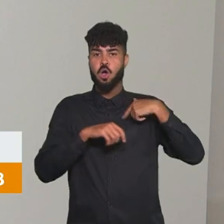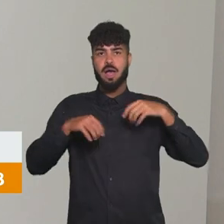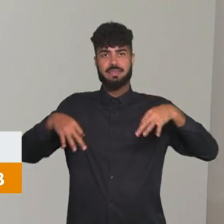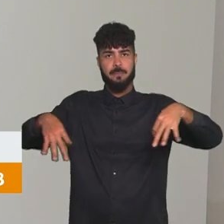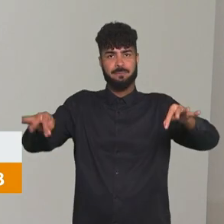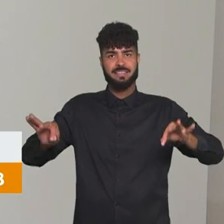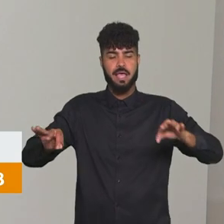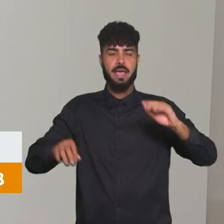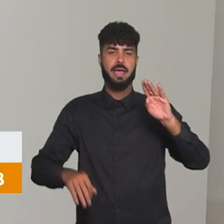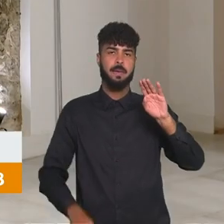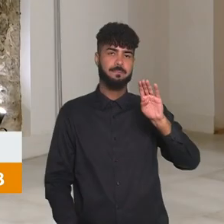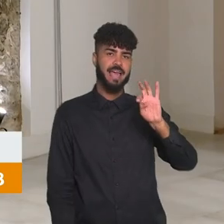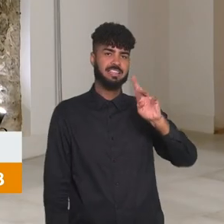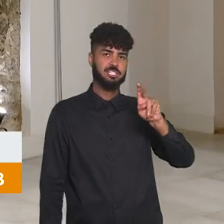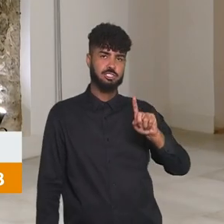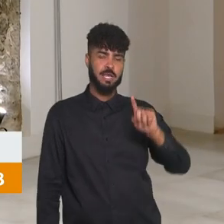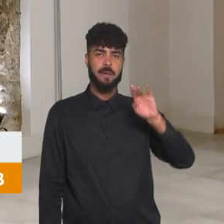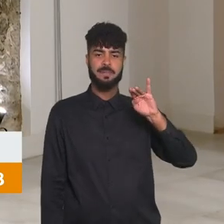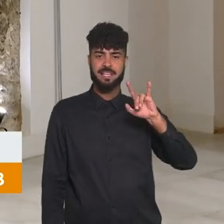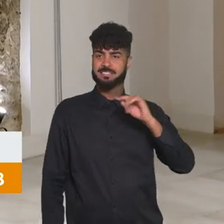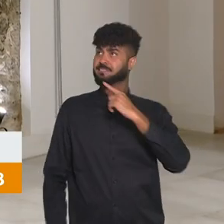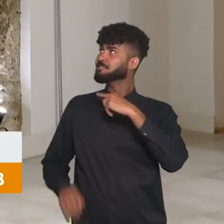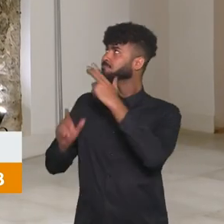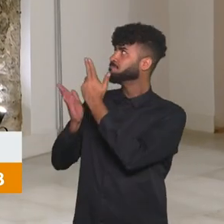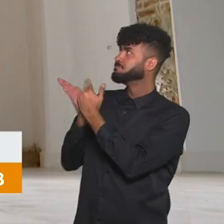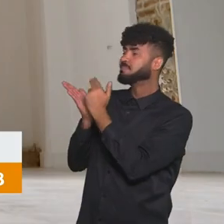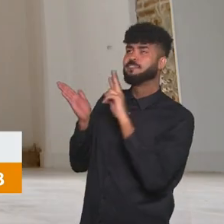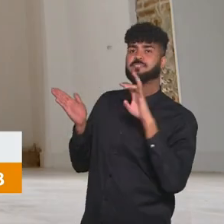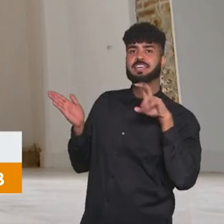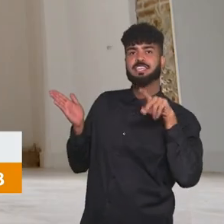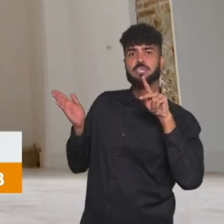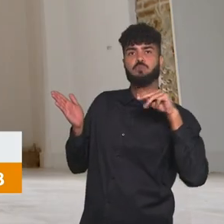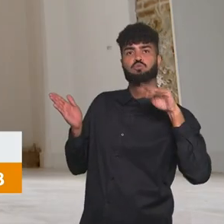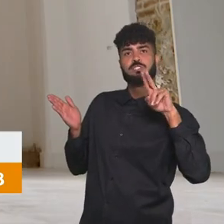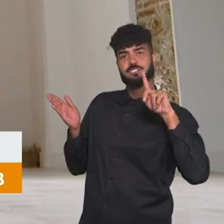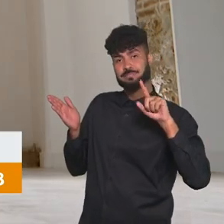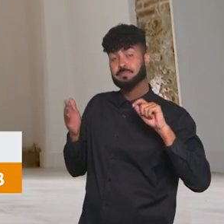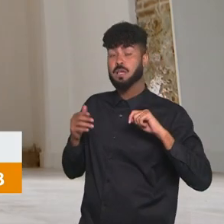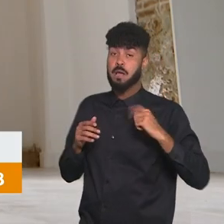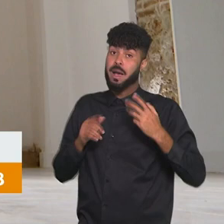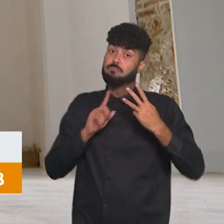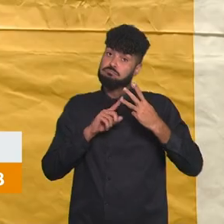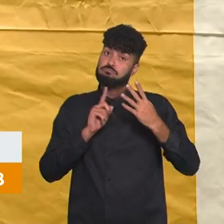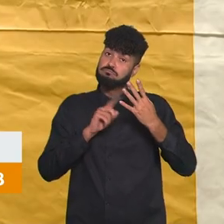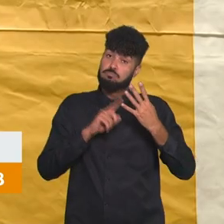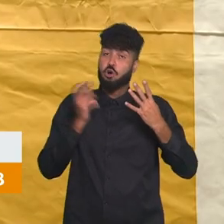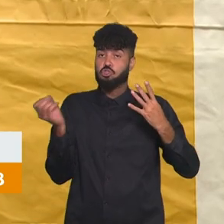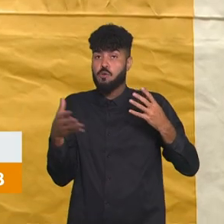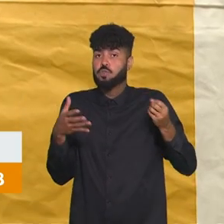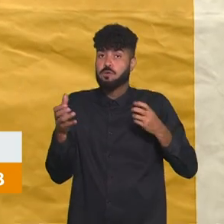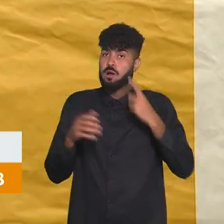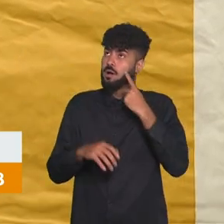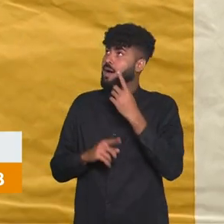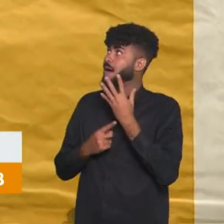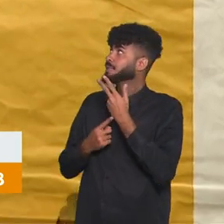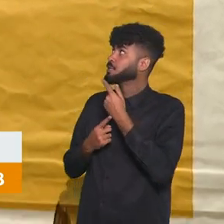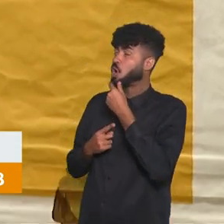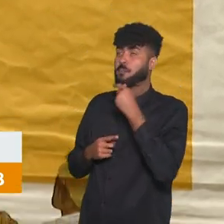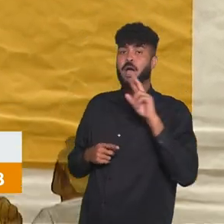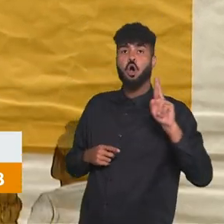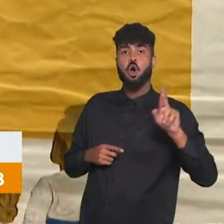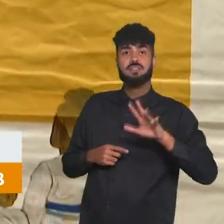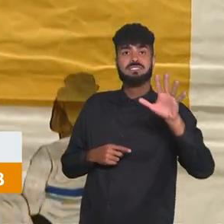de Beatriz Milhazes e a paisagem de Vic Muniz. Mas também abre espaço para novas revelações, como o artista da